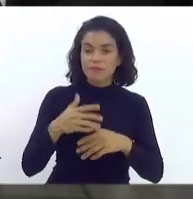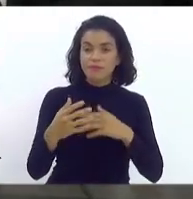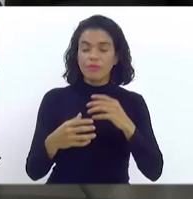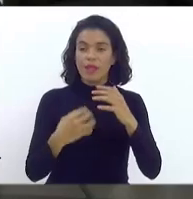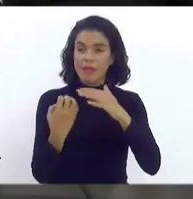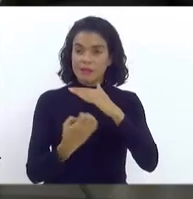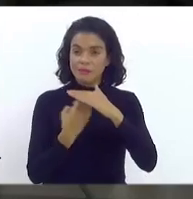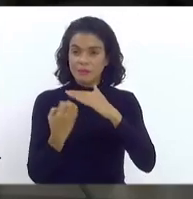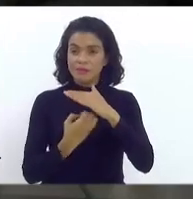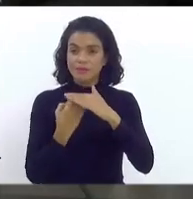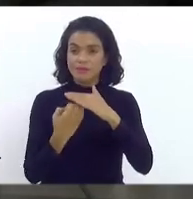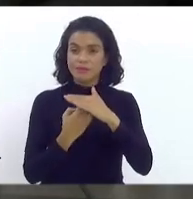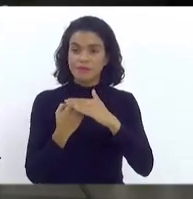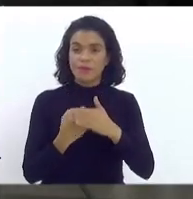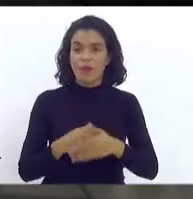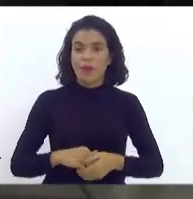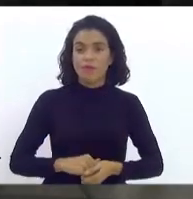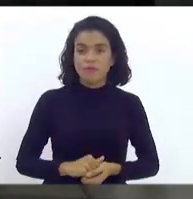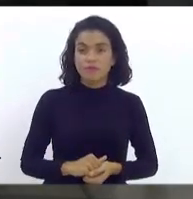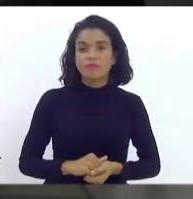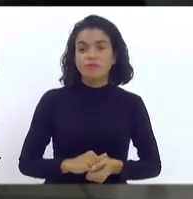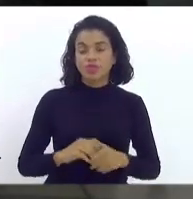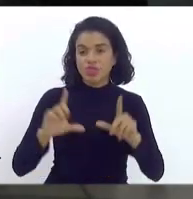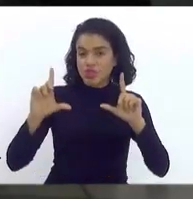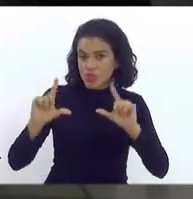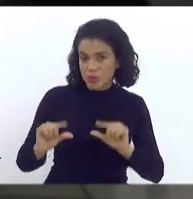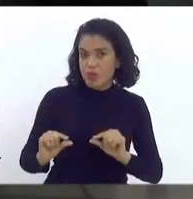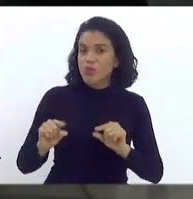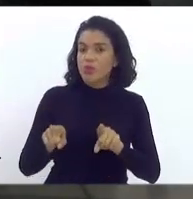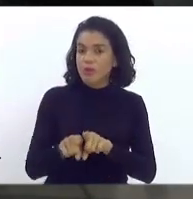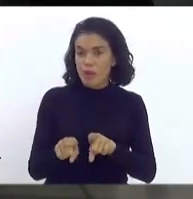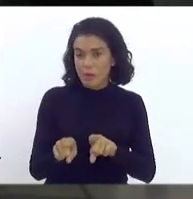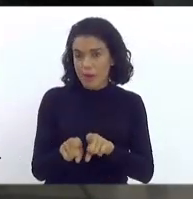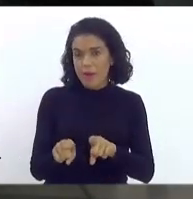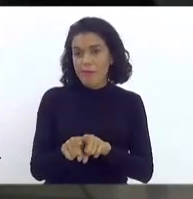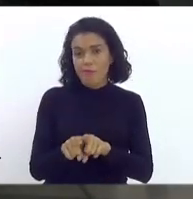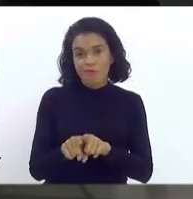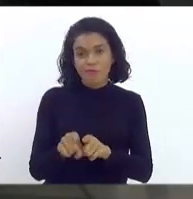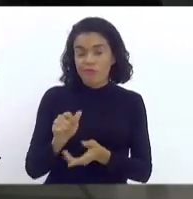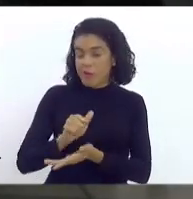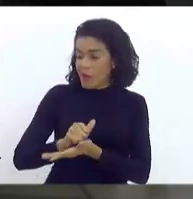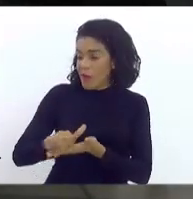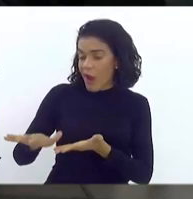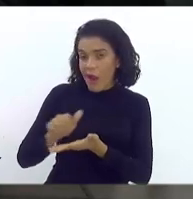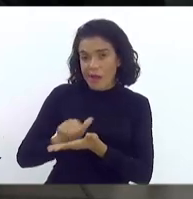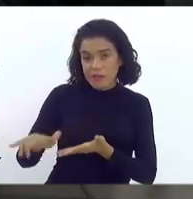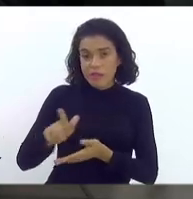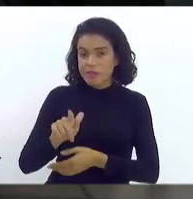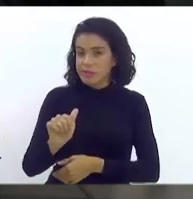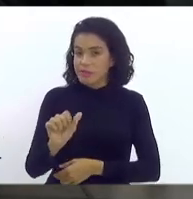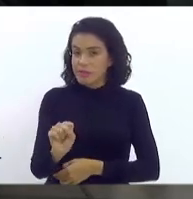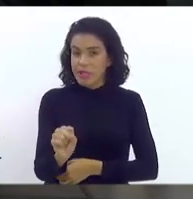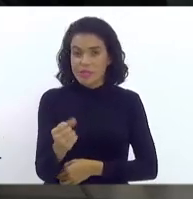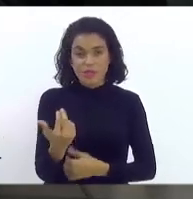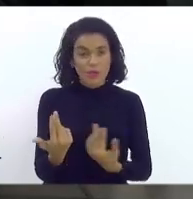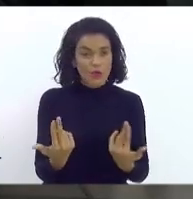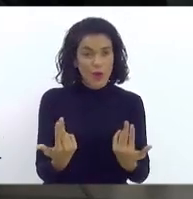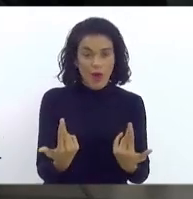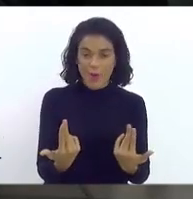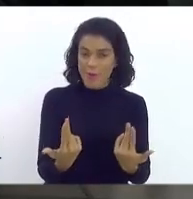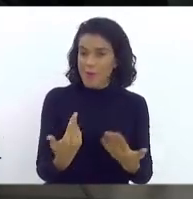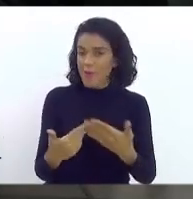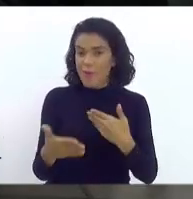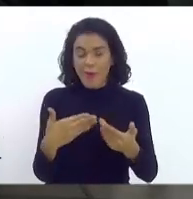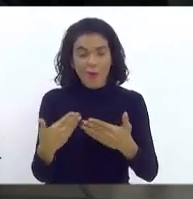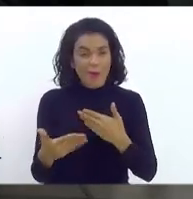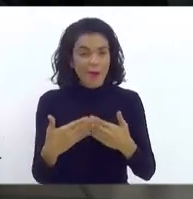companhia para limitar. Então, diminui e consome o mesmo gás que qualquer um. Tem o mesmo fluxo na rede do que qualquer